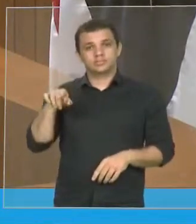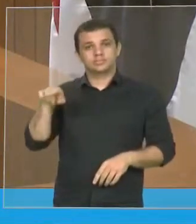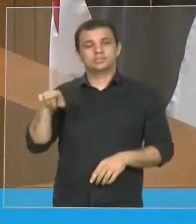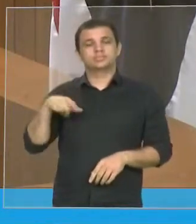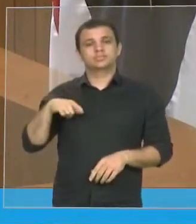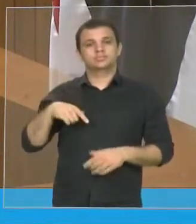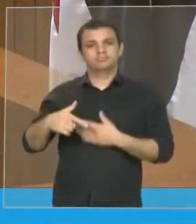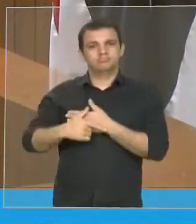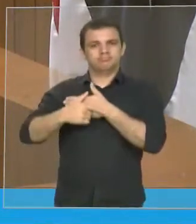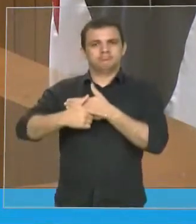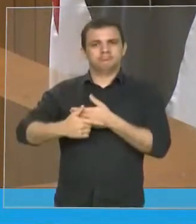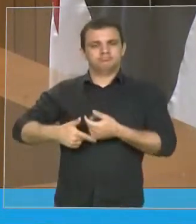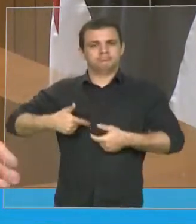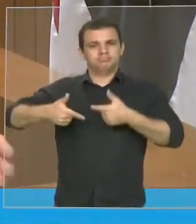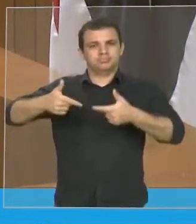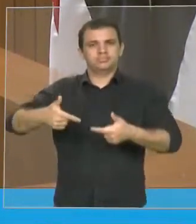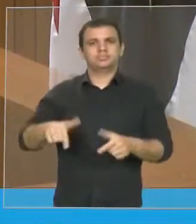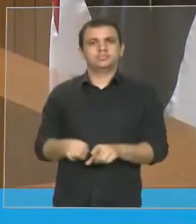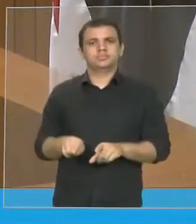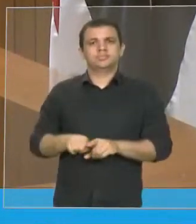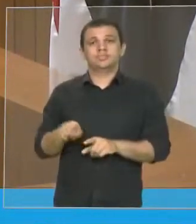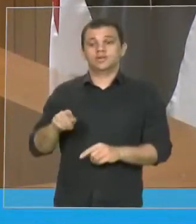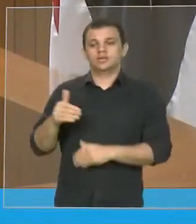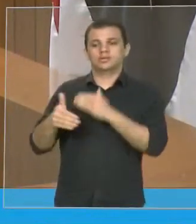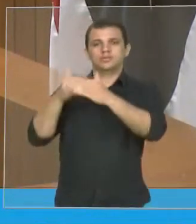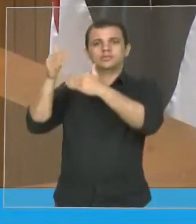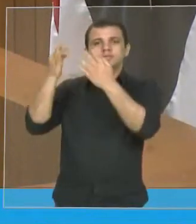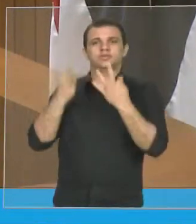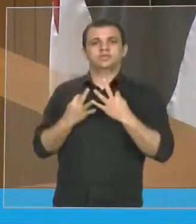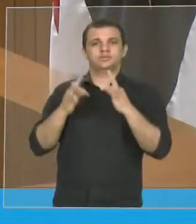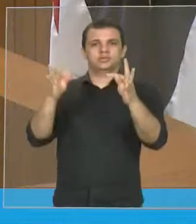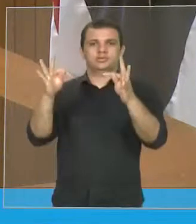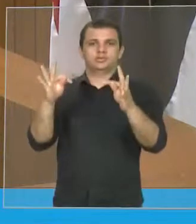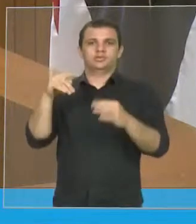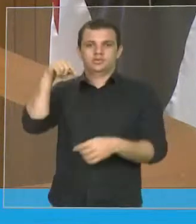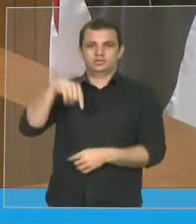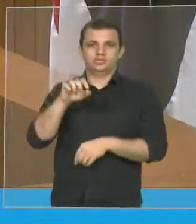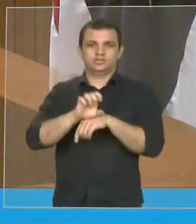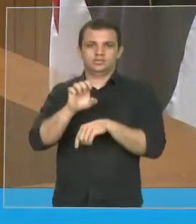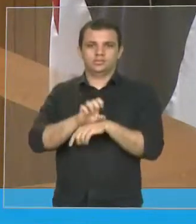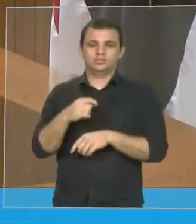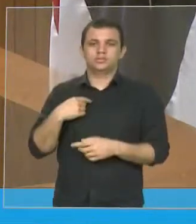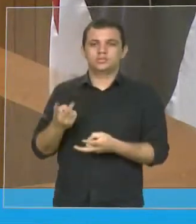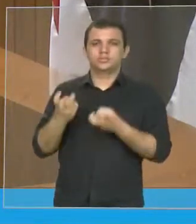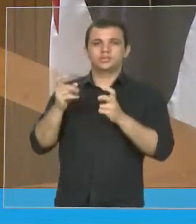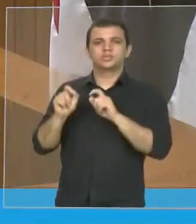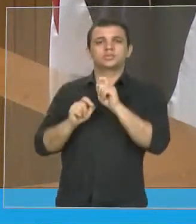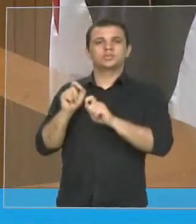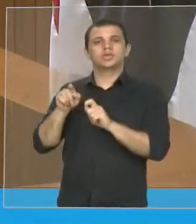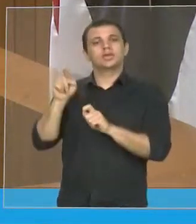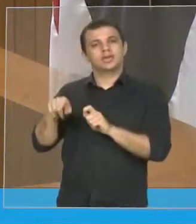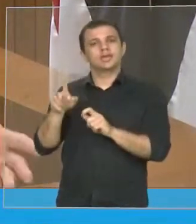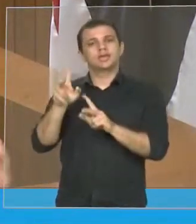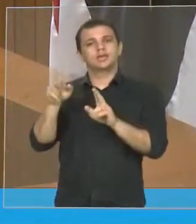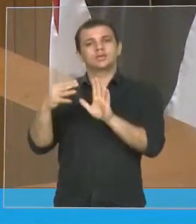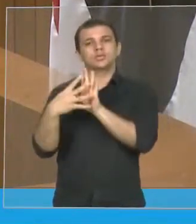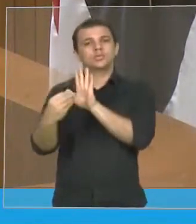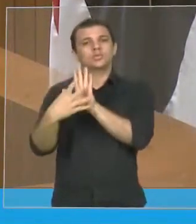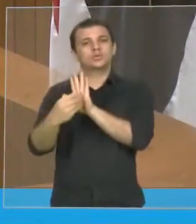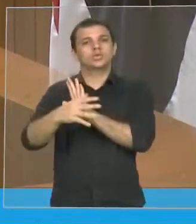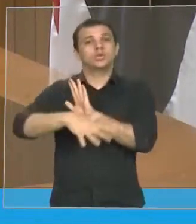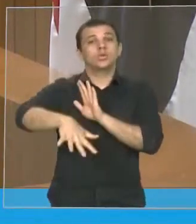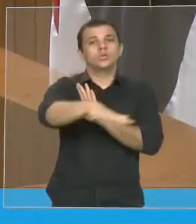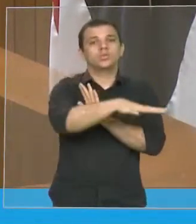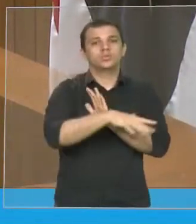os avanços tecnológicos conseguidos por essa Corte de Contas Estadual, ela tem servido de farol, de sinalização para os demais tribunais